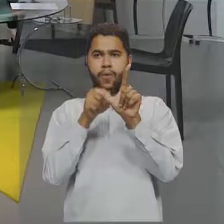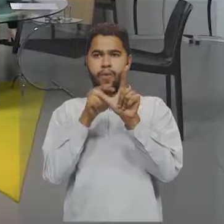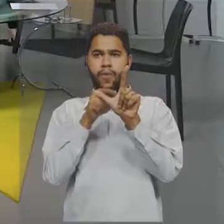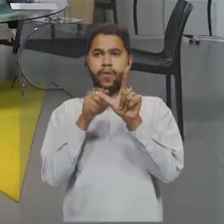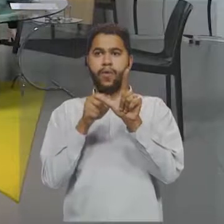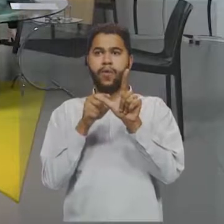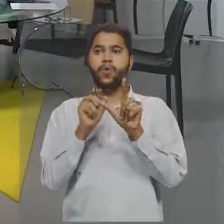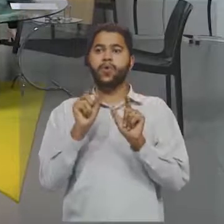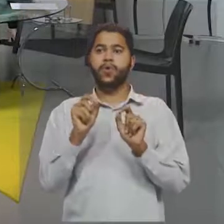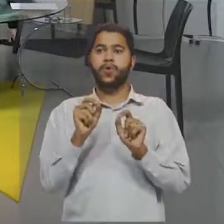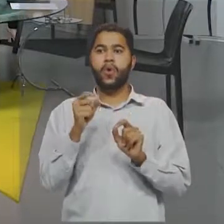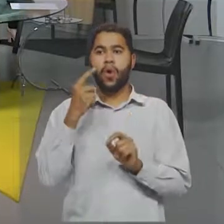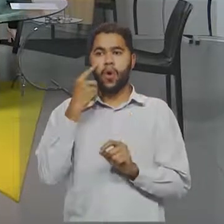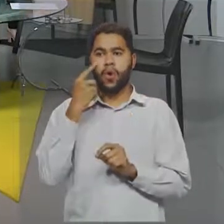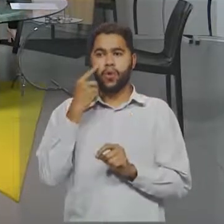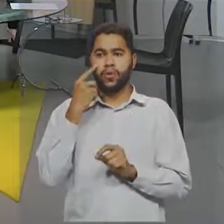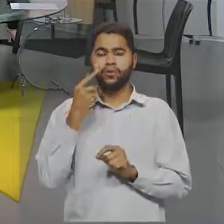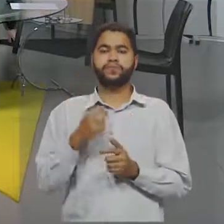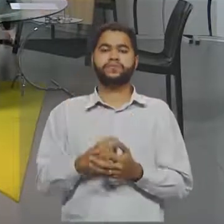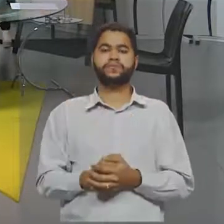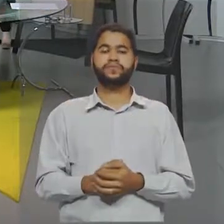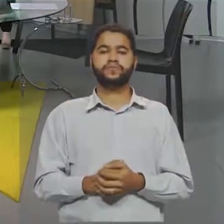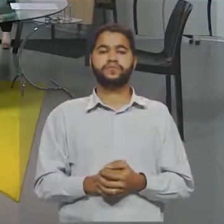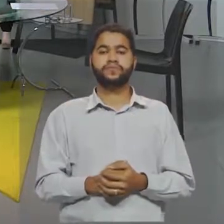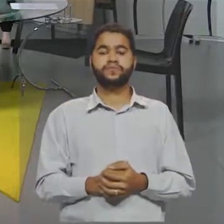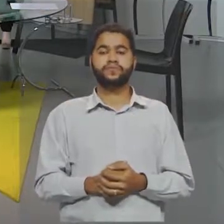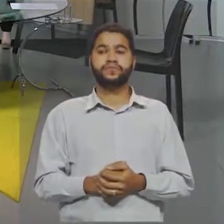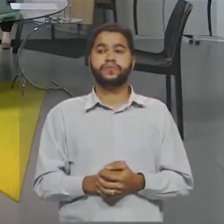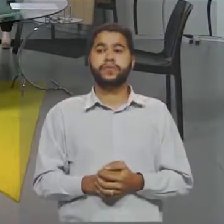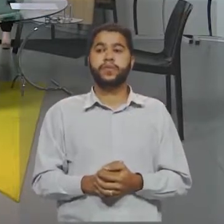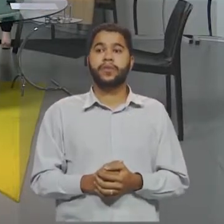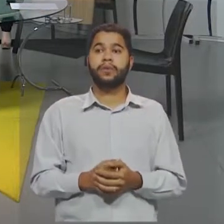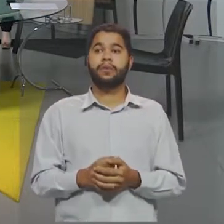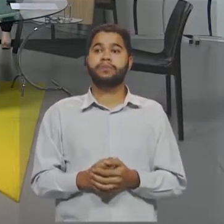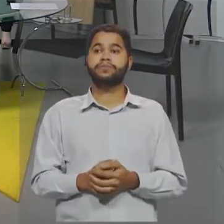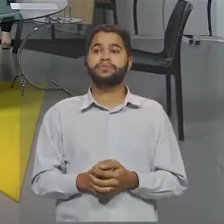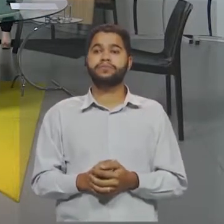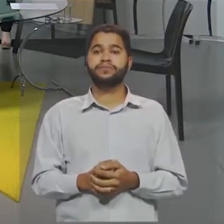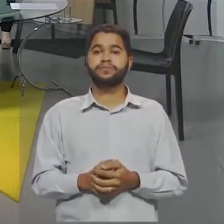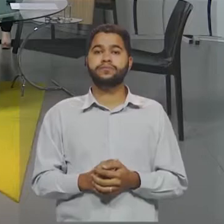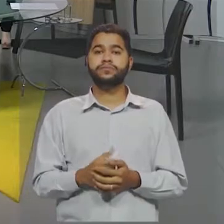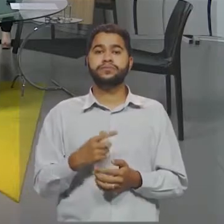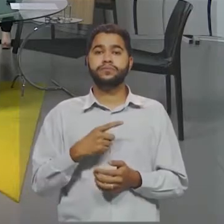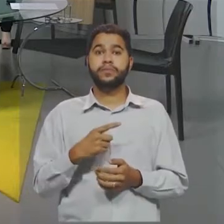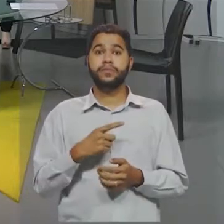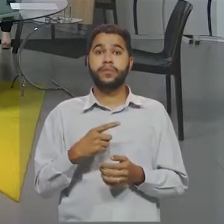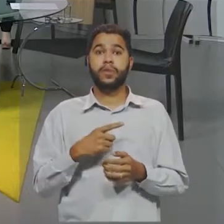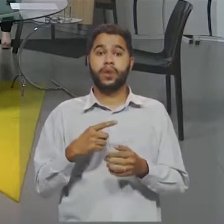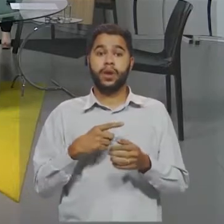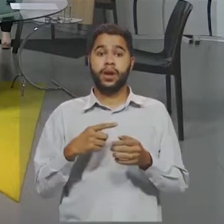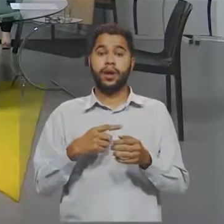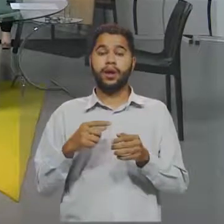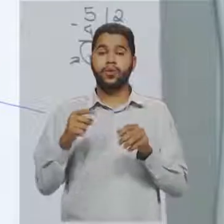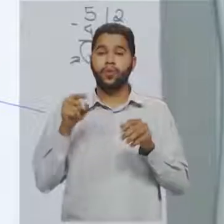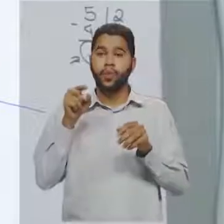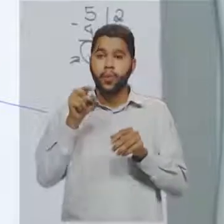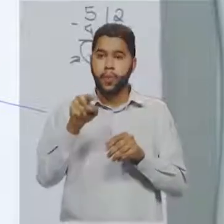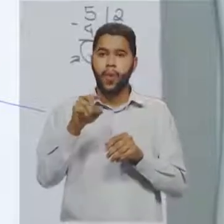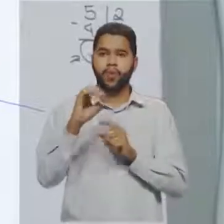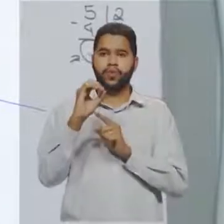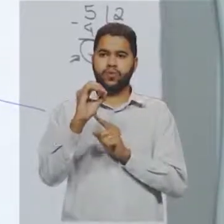dos lados, né, do ângulo tem que ficar no ponto zero do